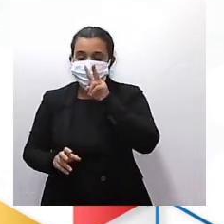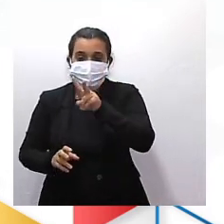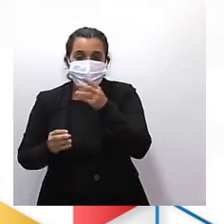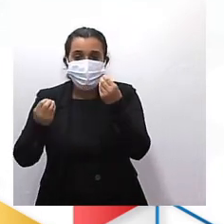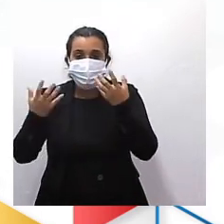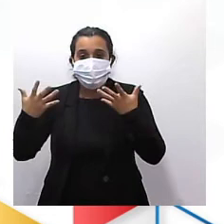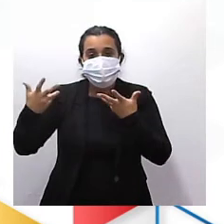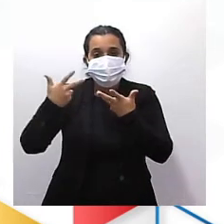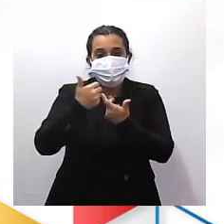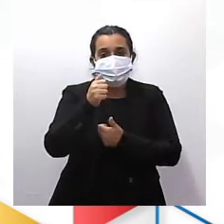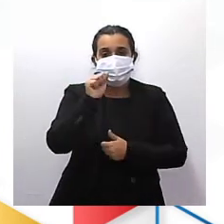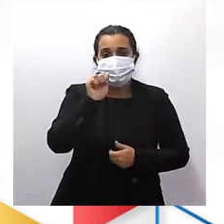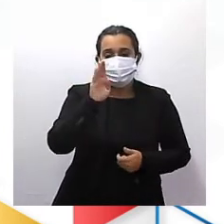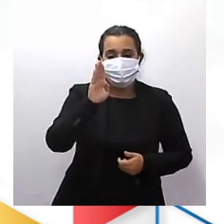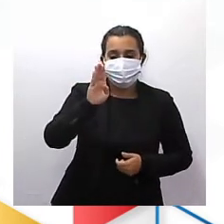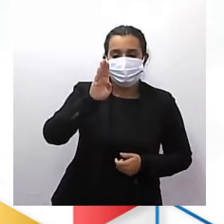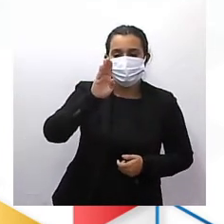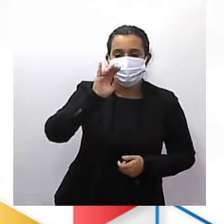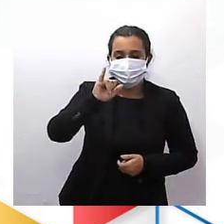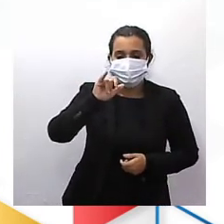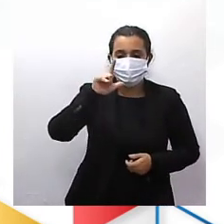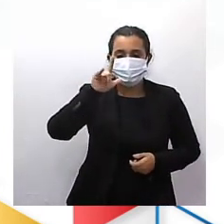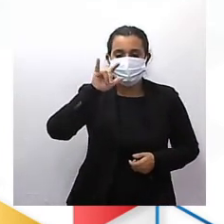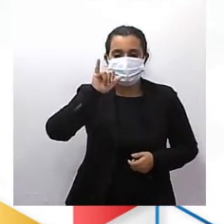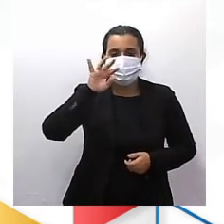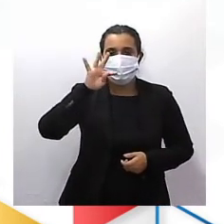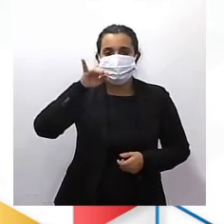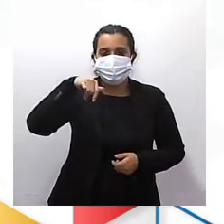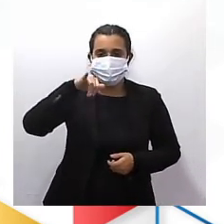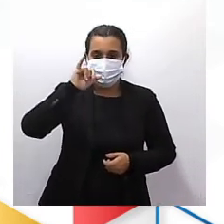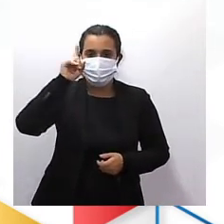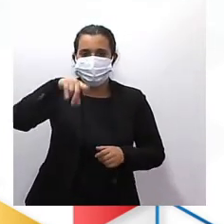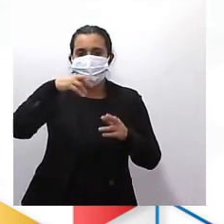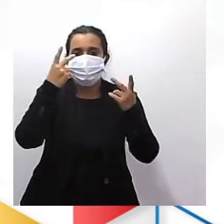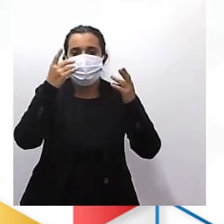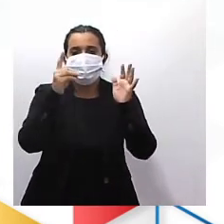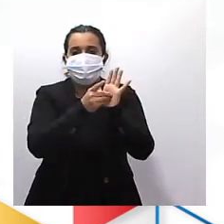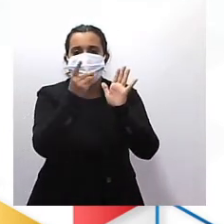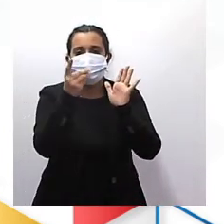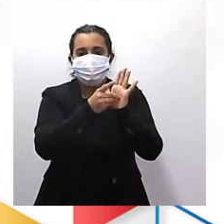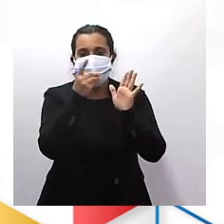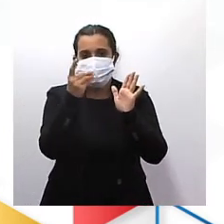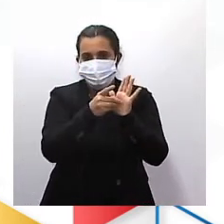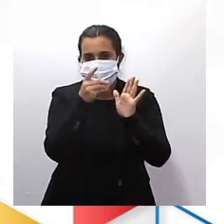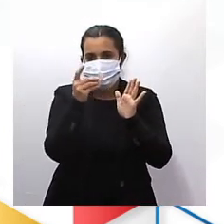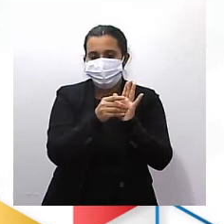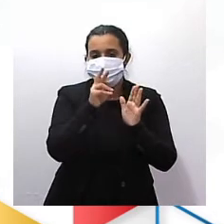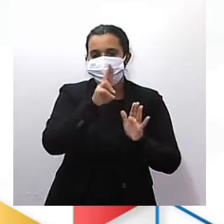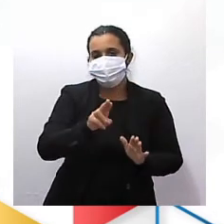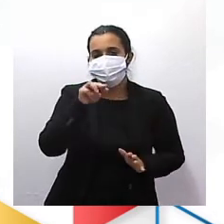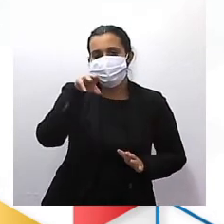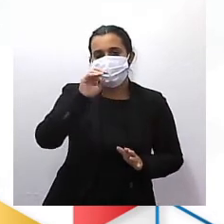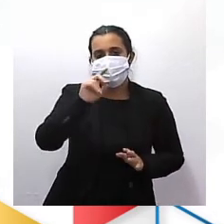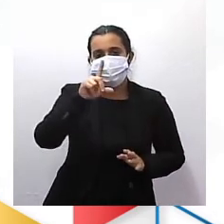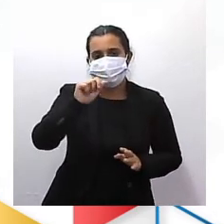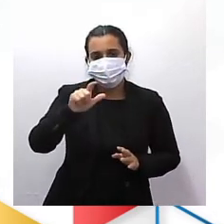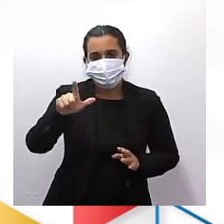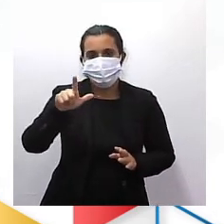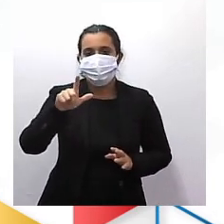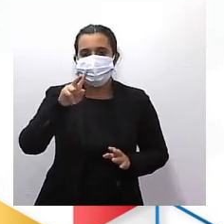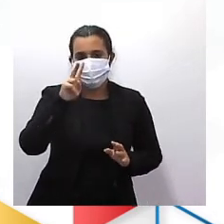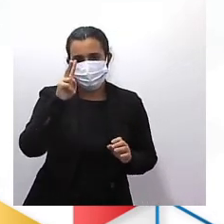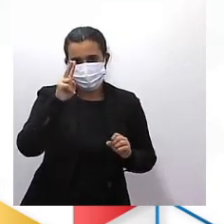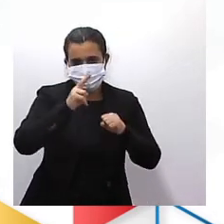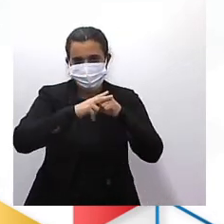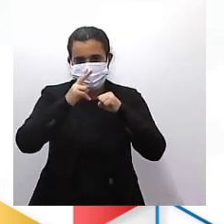na forma que ele está igual ao dicionário. E é assim na estrutura quando a gente usa o modal verb can. Então a gente tem aí,